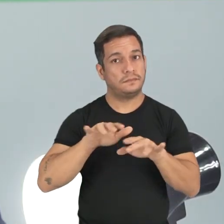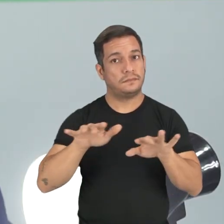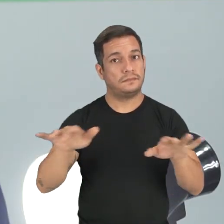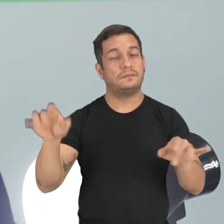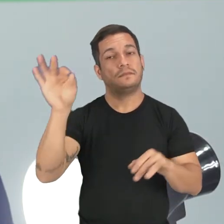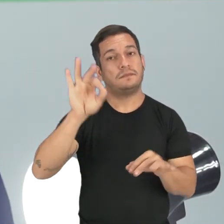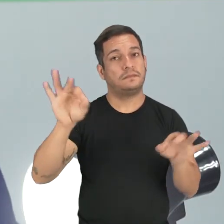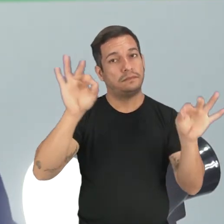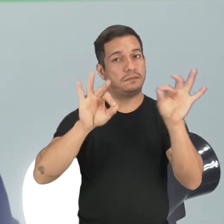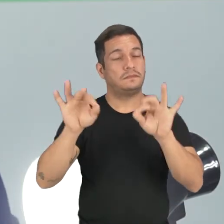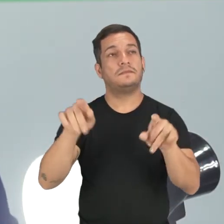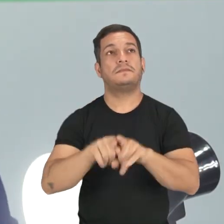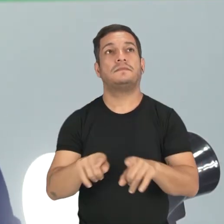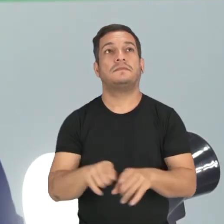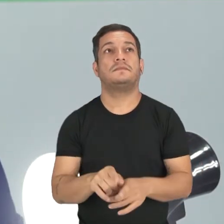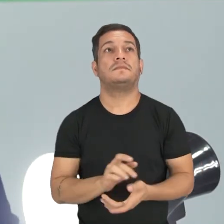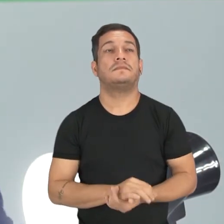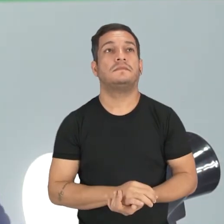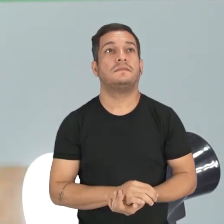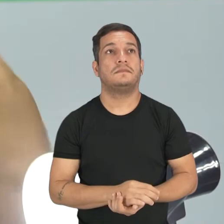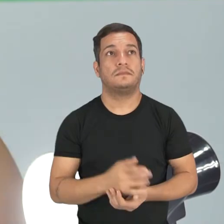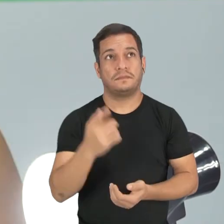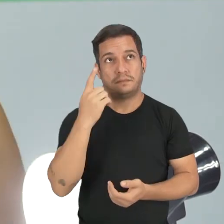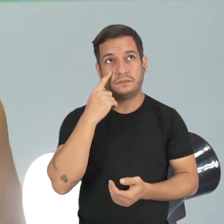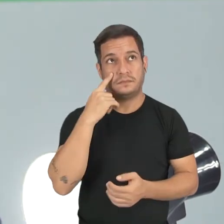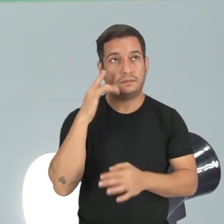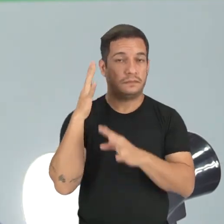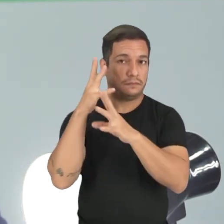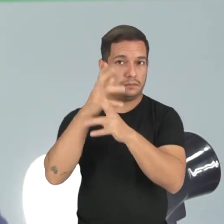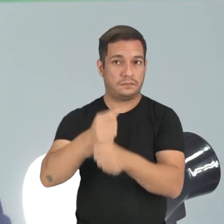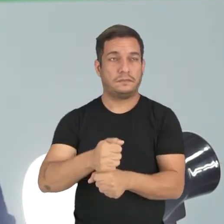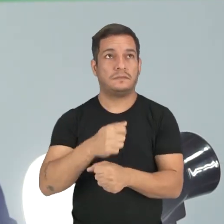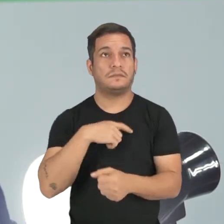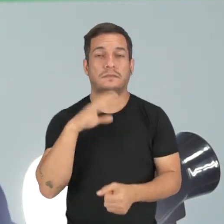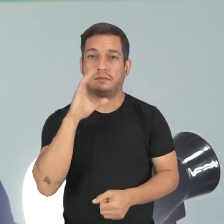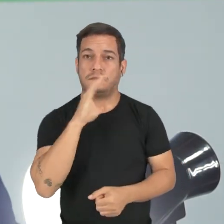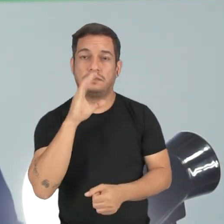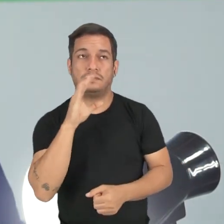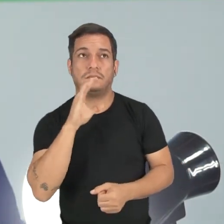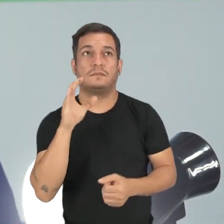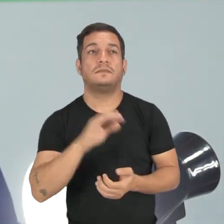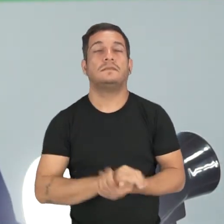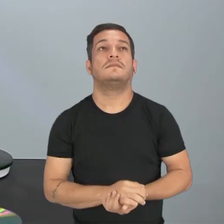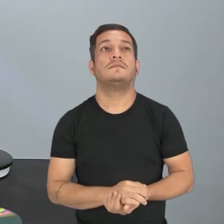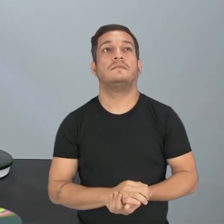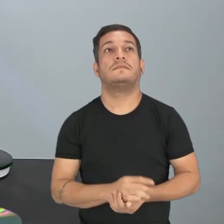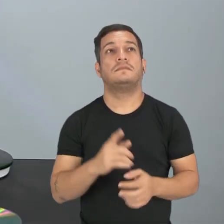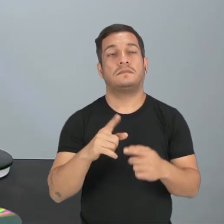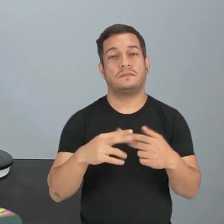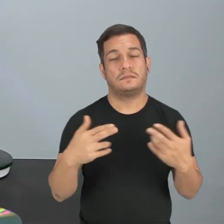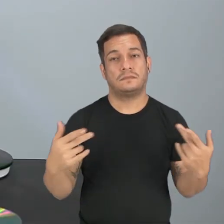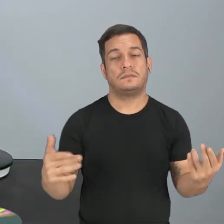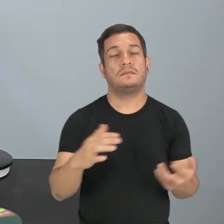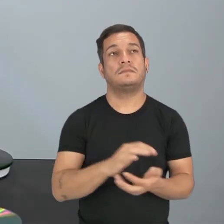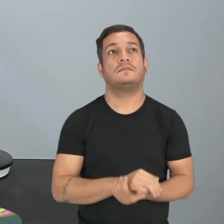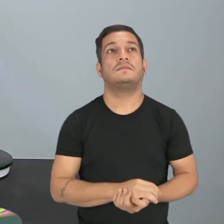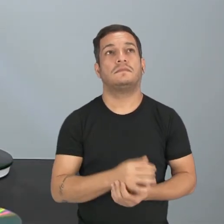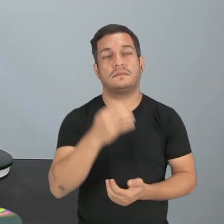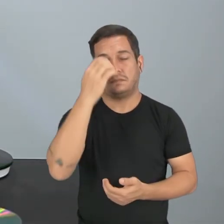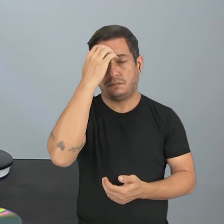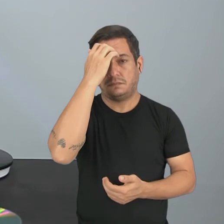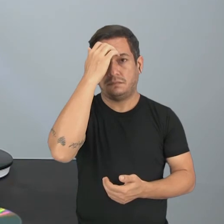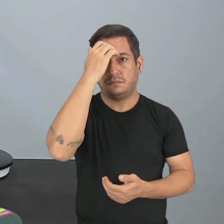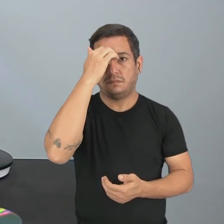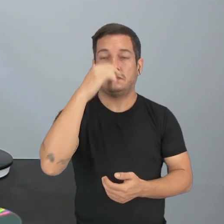essa luz, certo? E aí, vamos só recapitular e relembrar bem rápido os objetos luminosos e